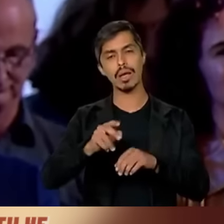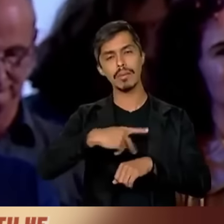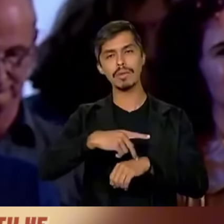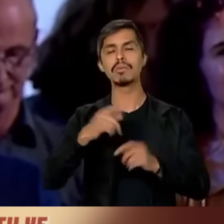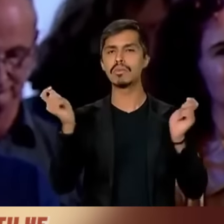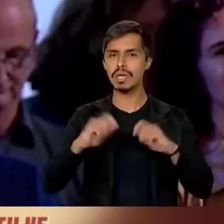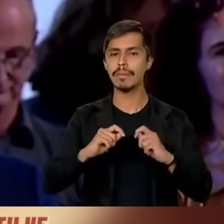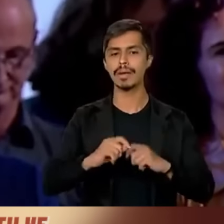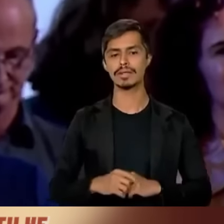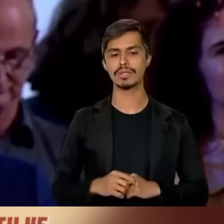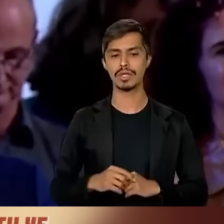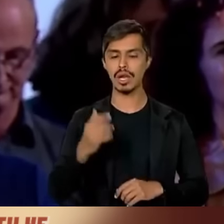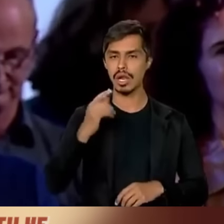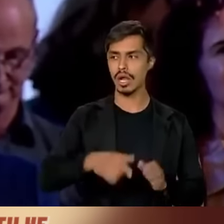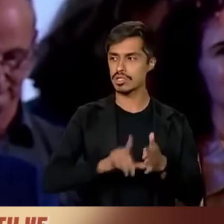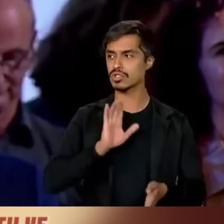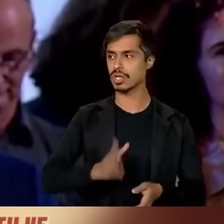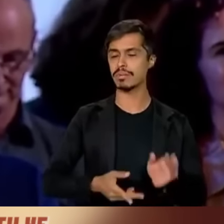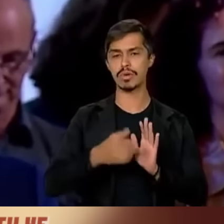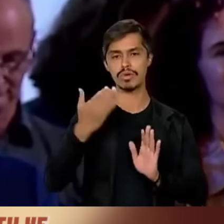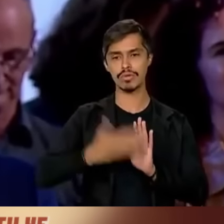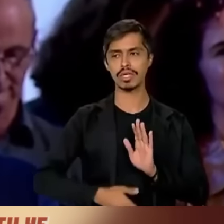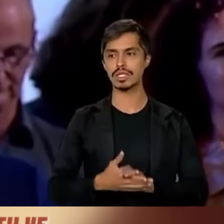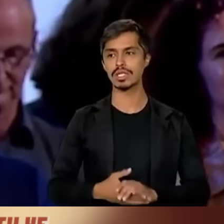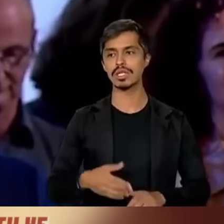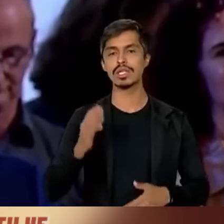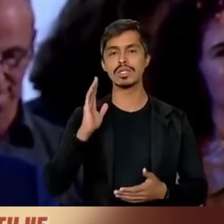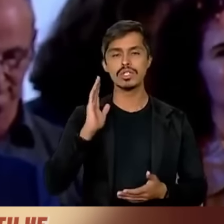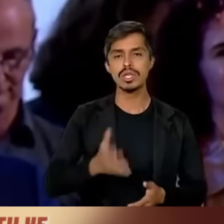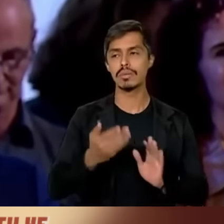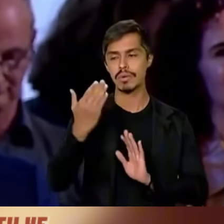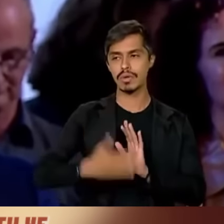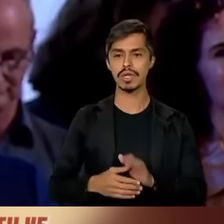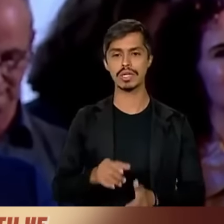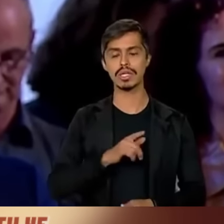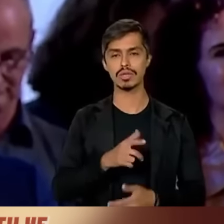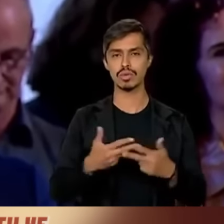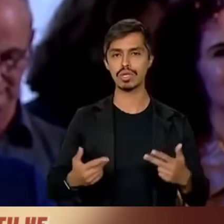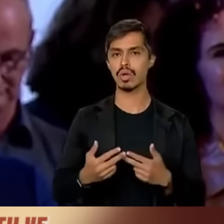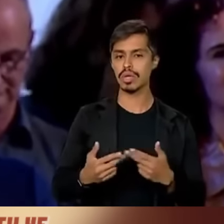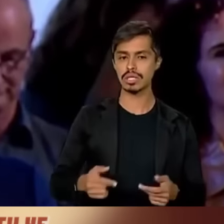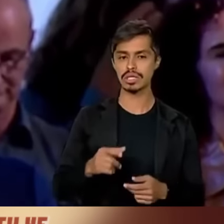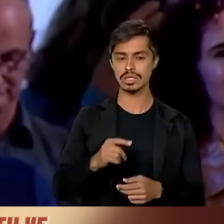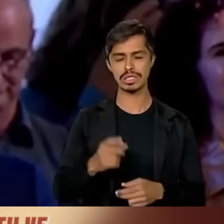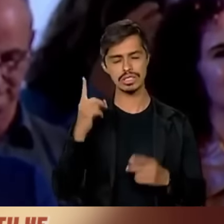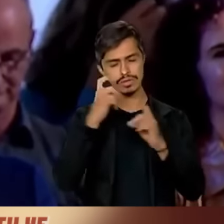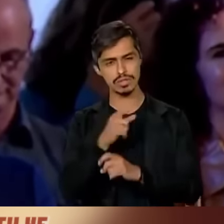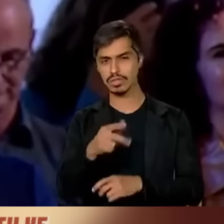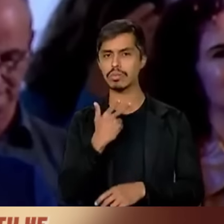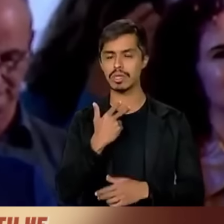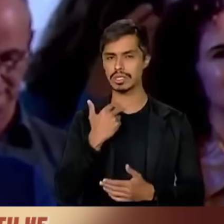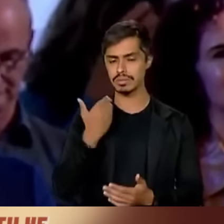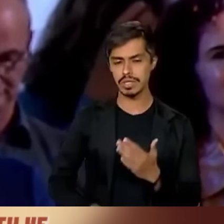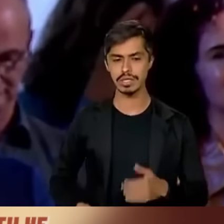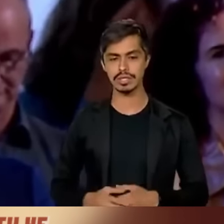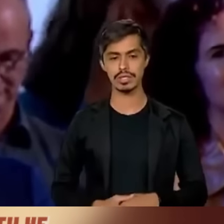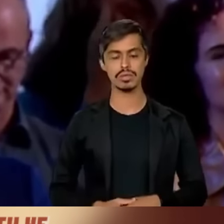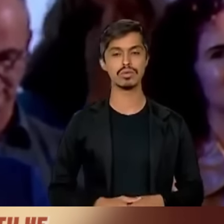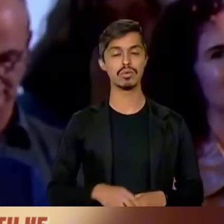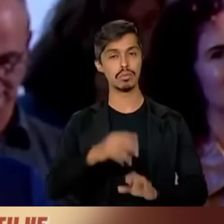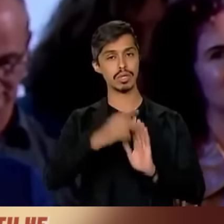Eu queria provar mais uma vez. Eu já tinha provado uma vez. Eu já tinha provado. Tem duas coisas que é uma marca que você não pode esquecer. O